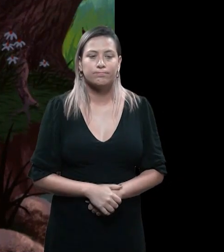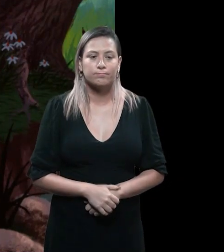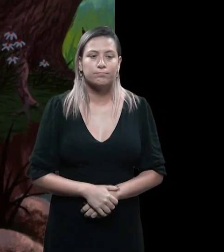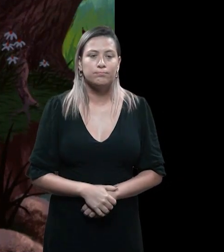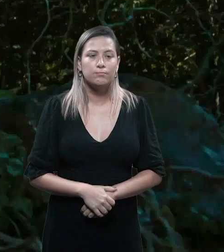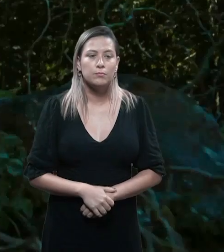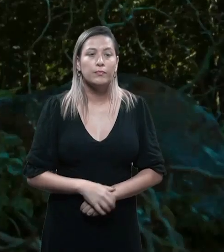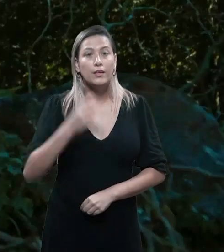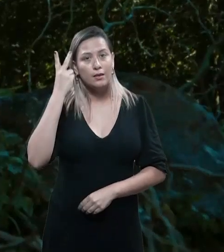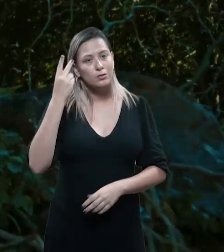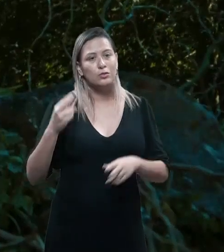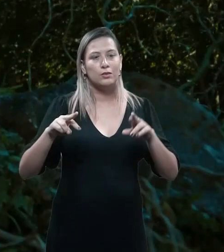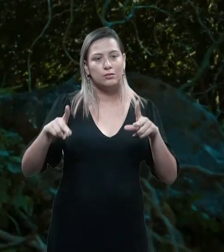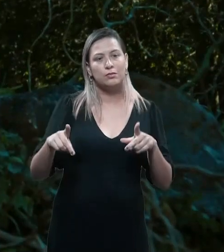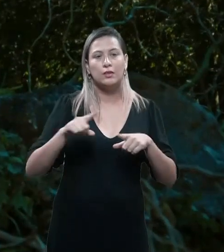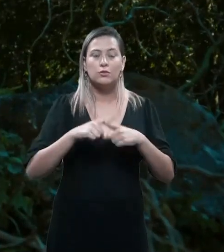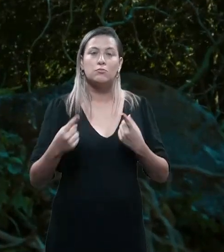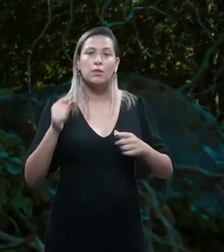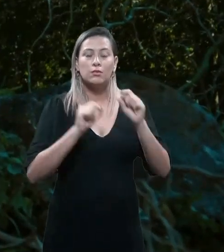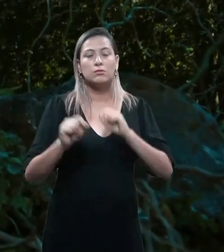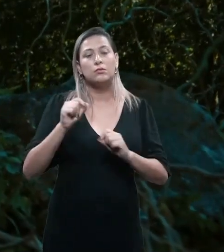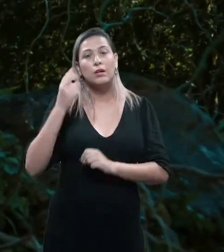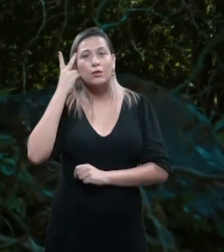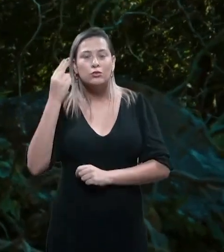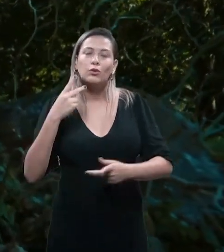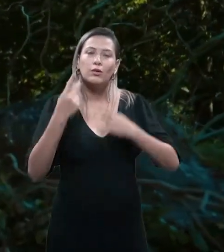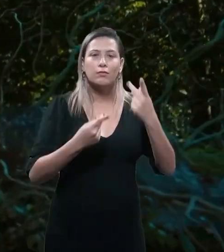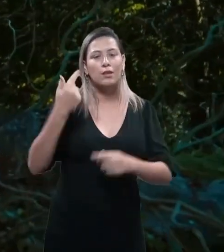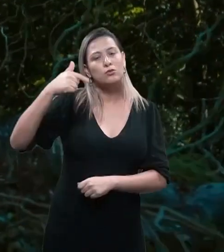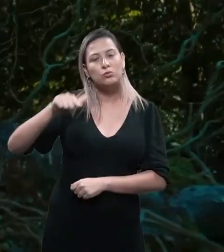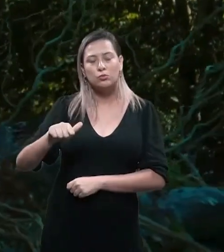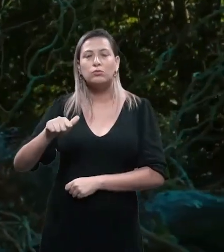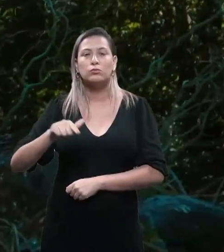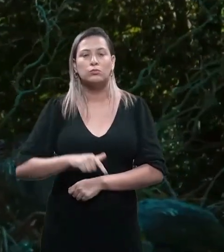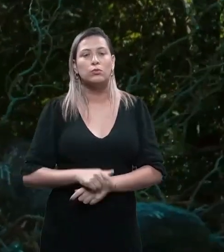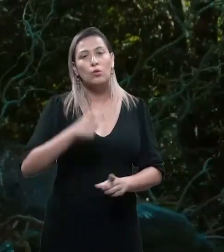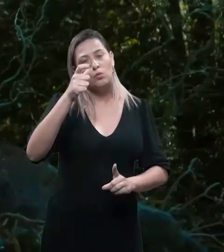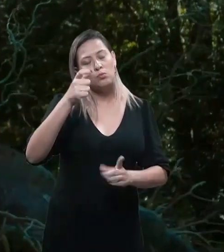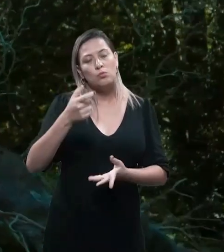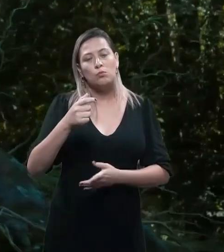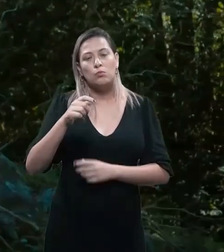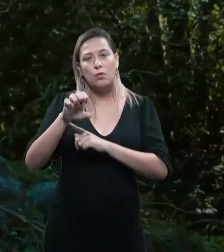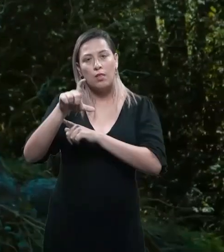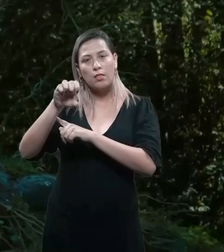história será diferente. Mas eu posso recontar essa história com novos elementos,